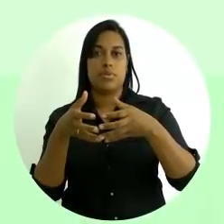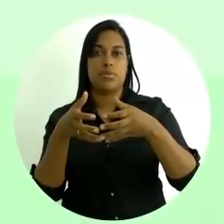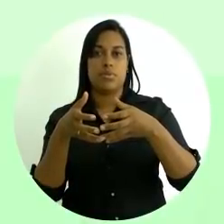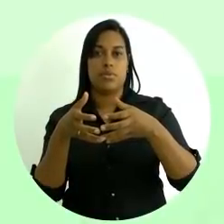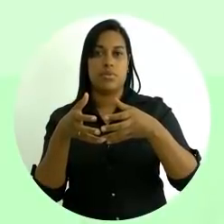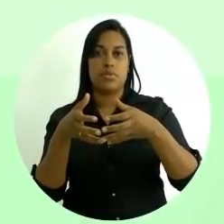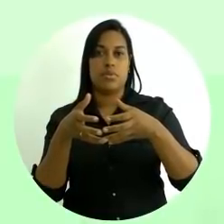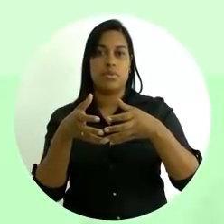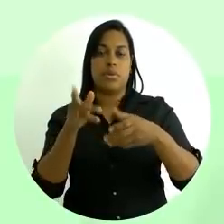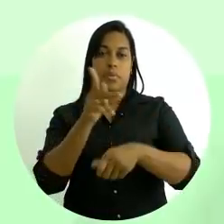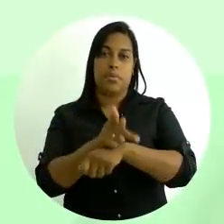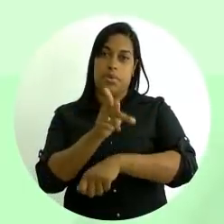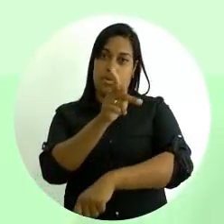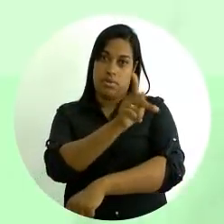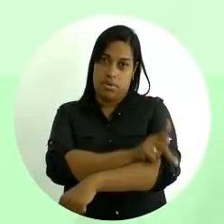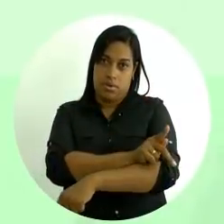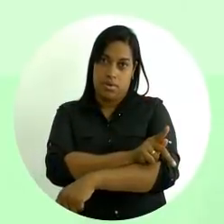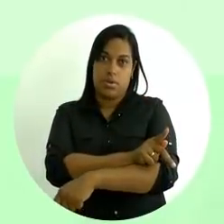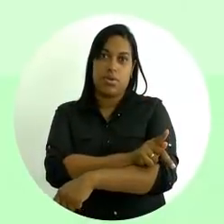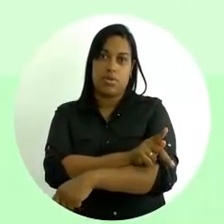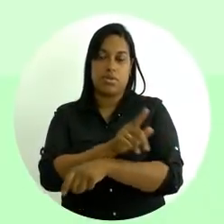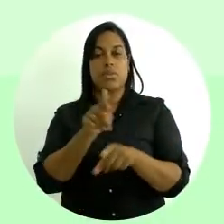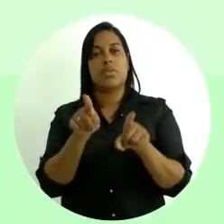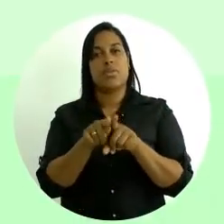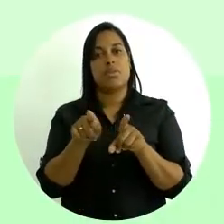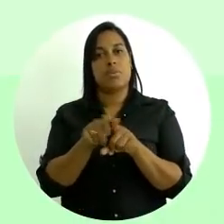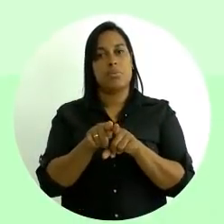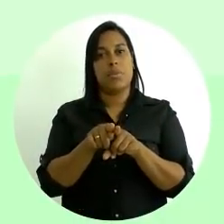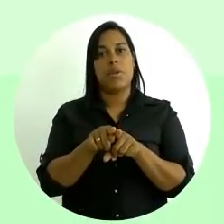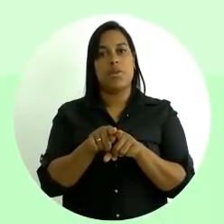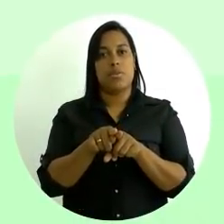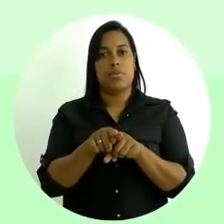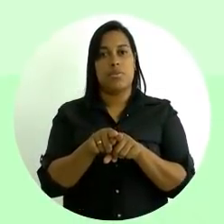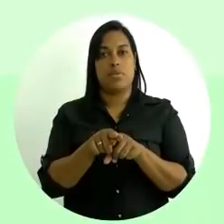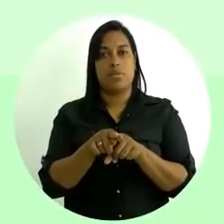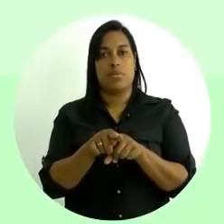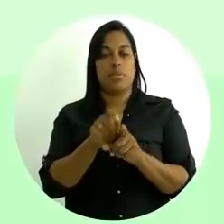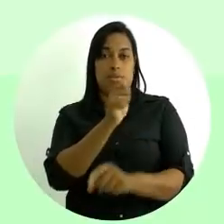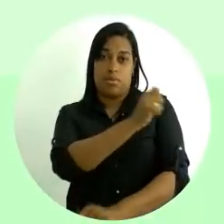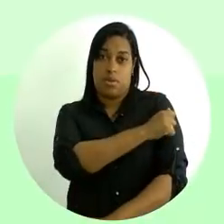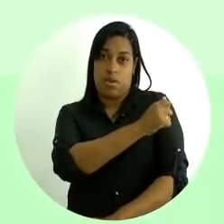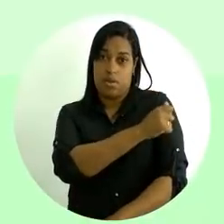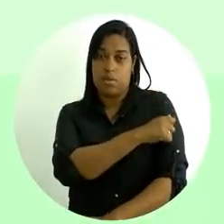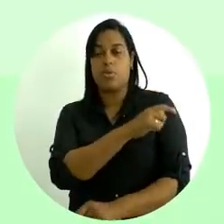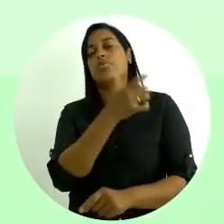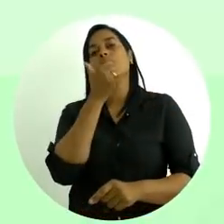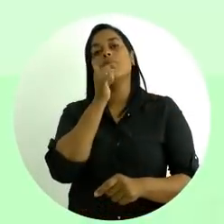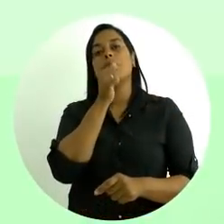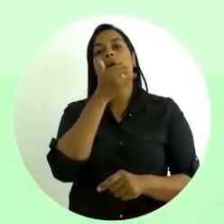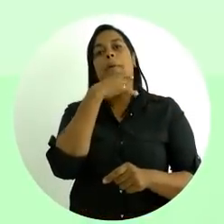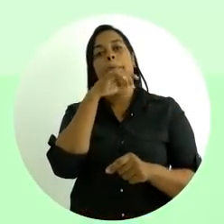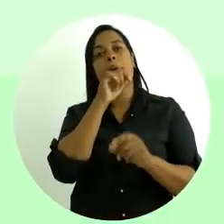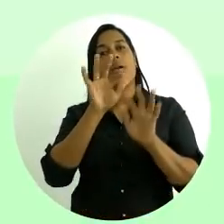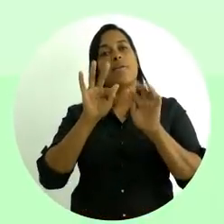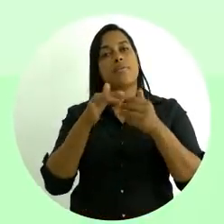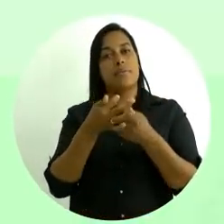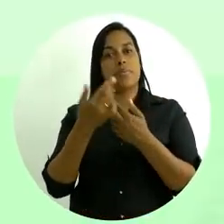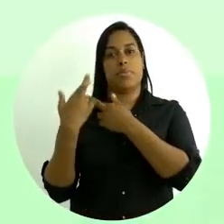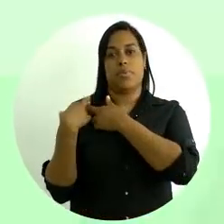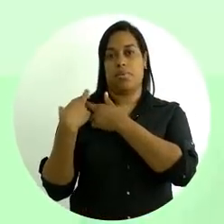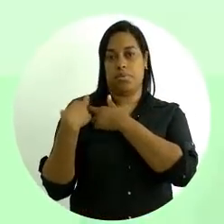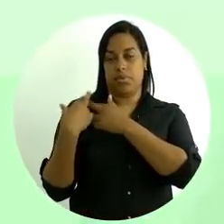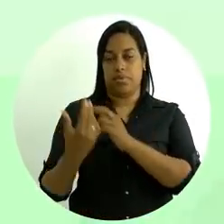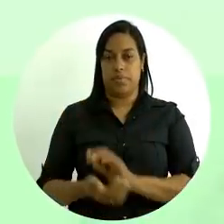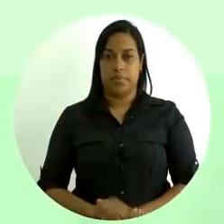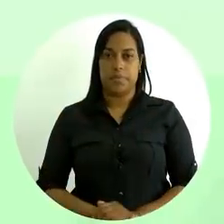entendimento da parte pedagógica, da complementação pedagógica entre alunos e os seus pais e responsáveis,